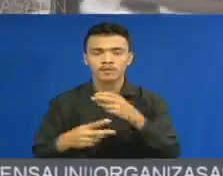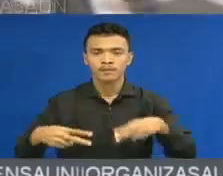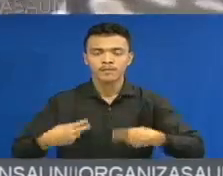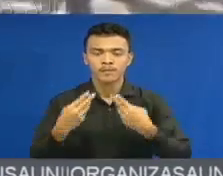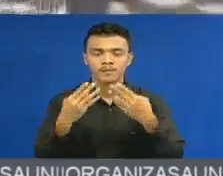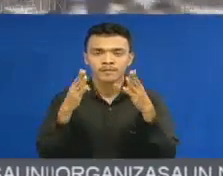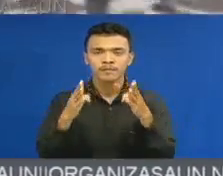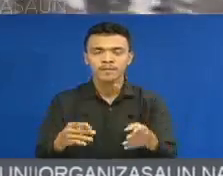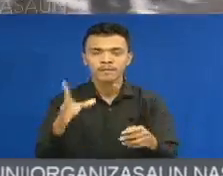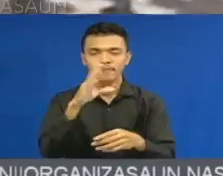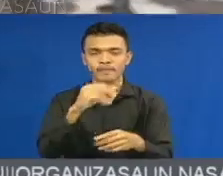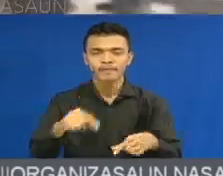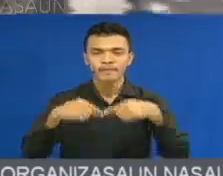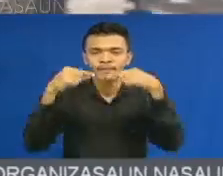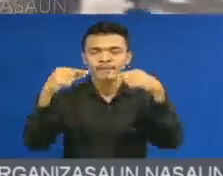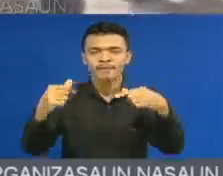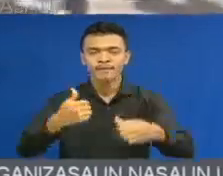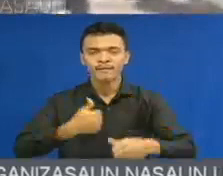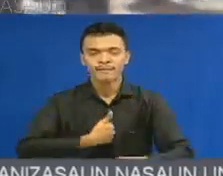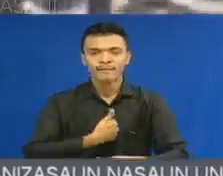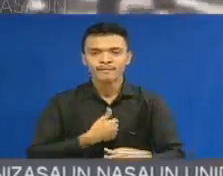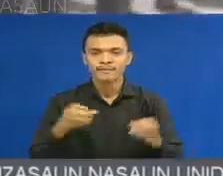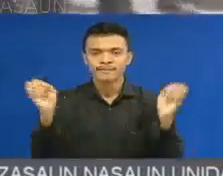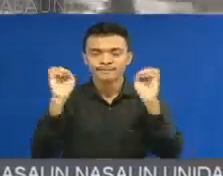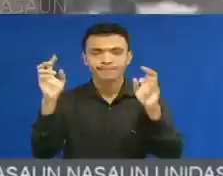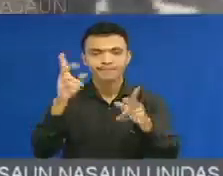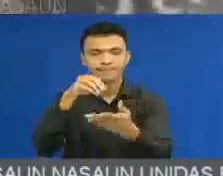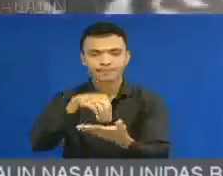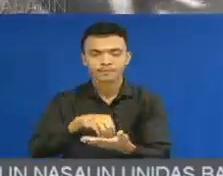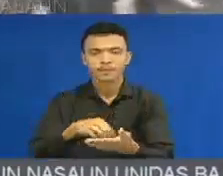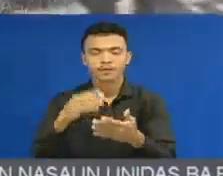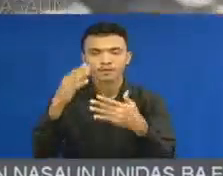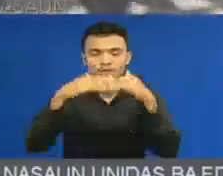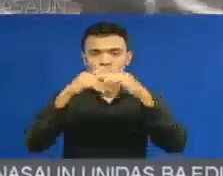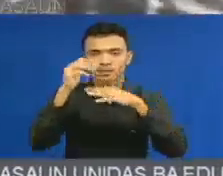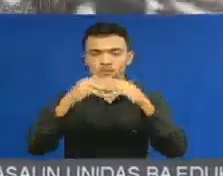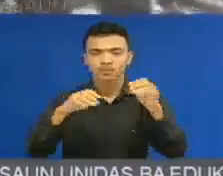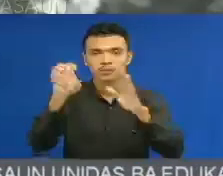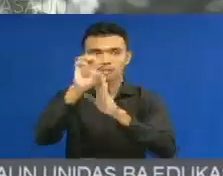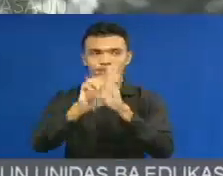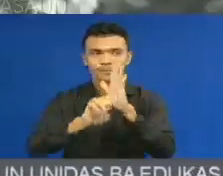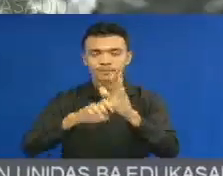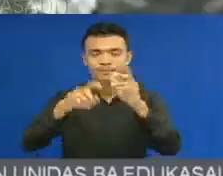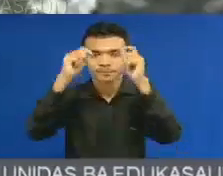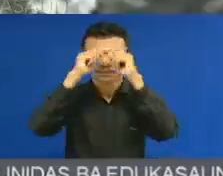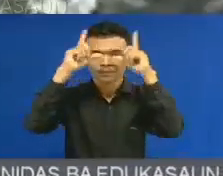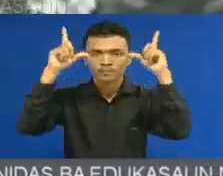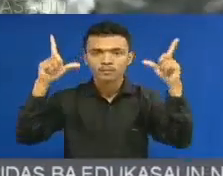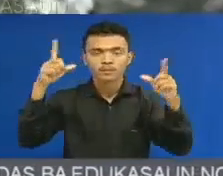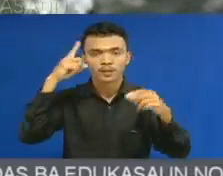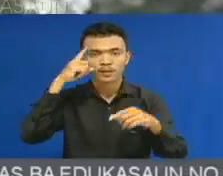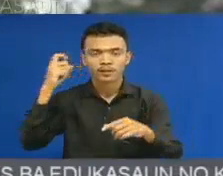Valentil luta no dedicação sem reserva hodi construi estado Timor Leste. Tamba